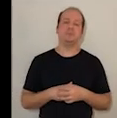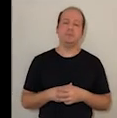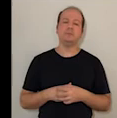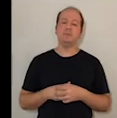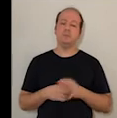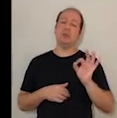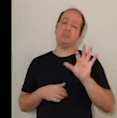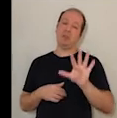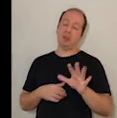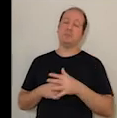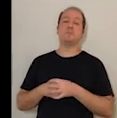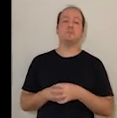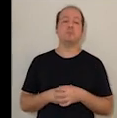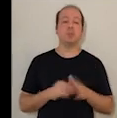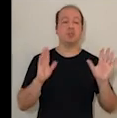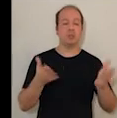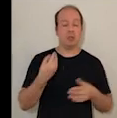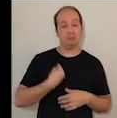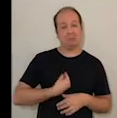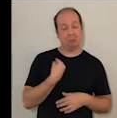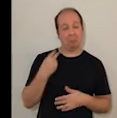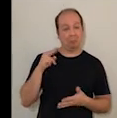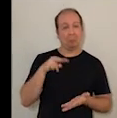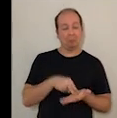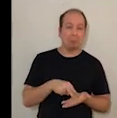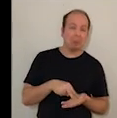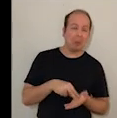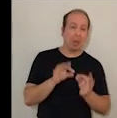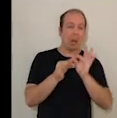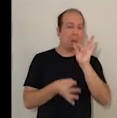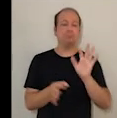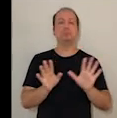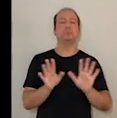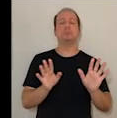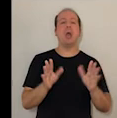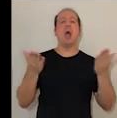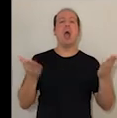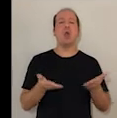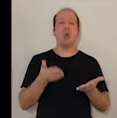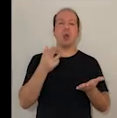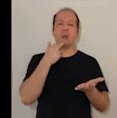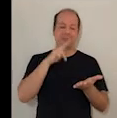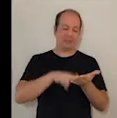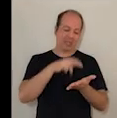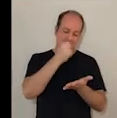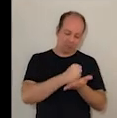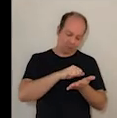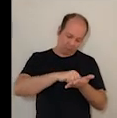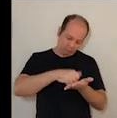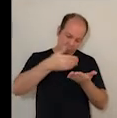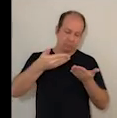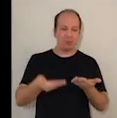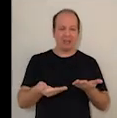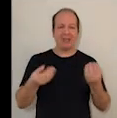padecimentos. Assim será. E já que estou aqui, sem mais delongas, procedamos à abertura do